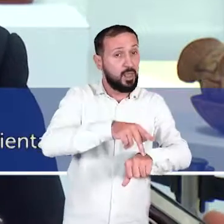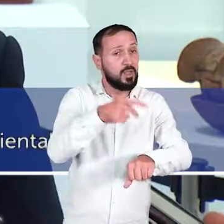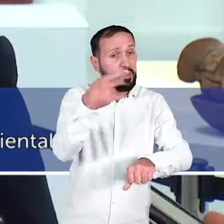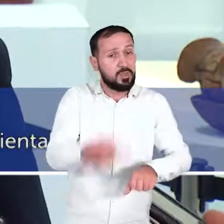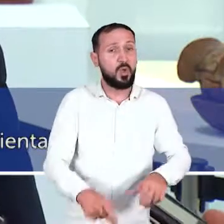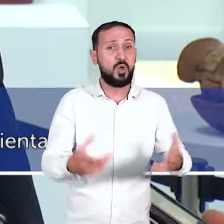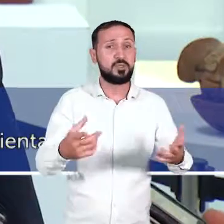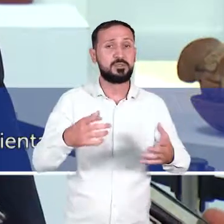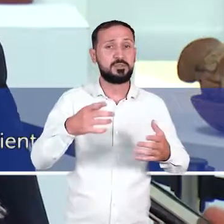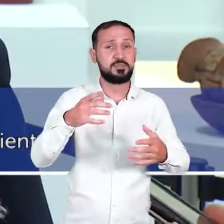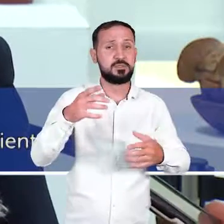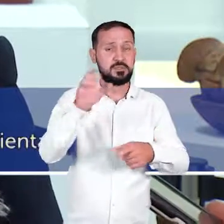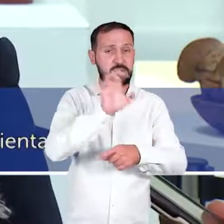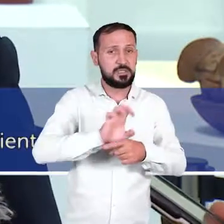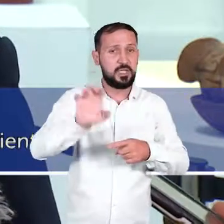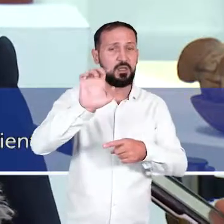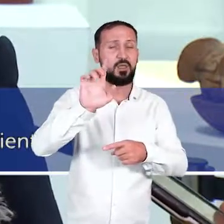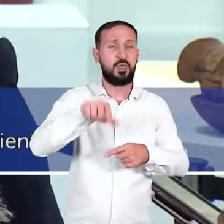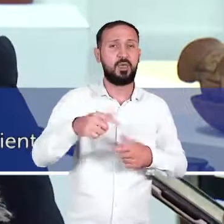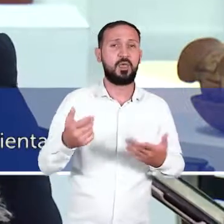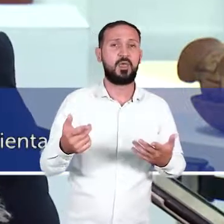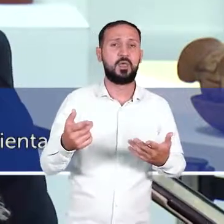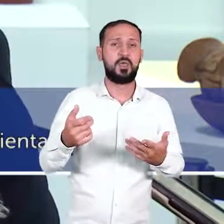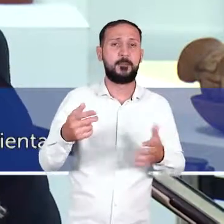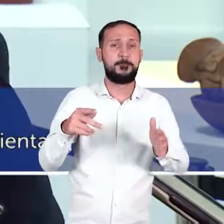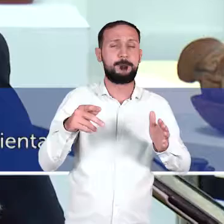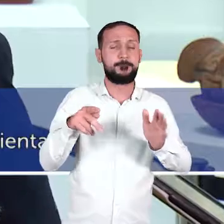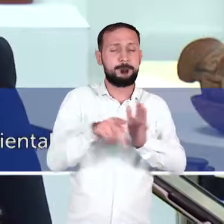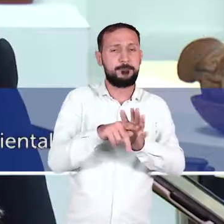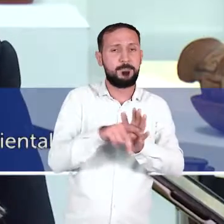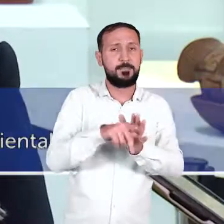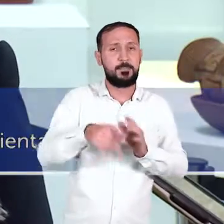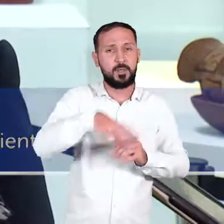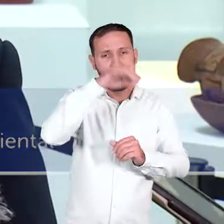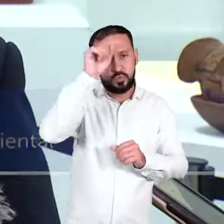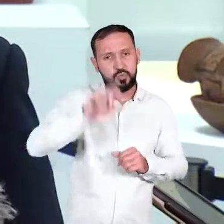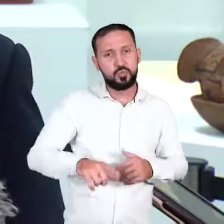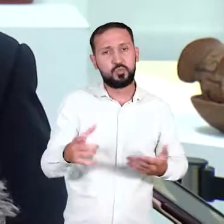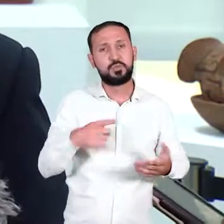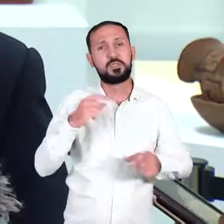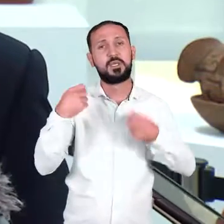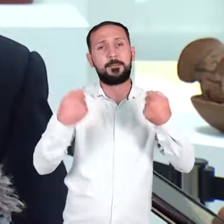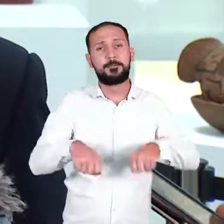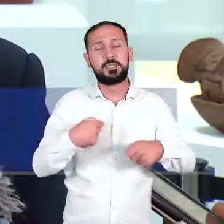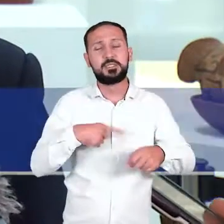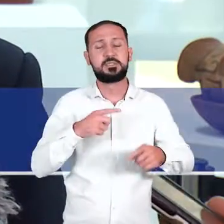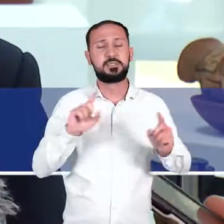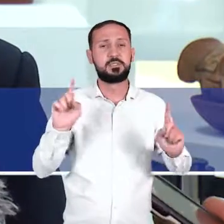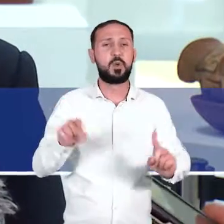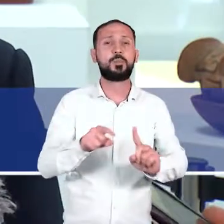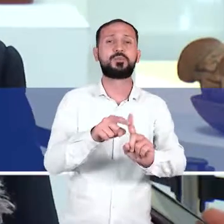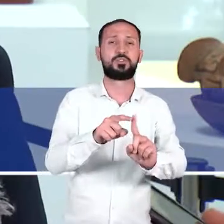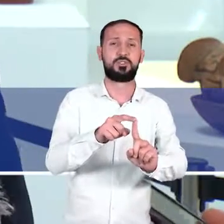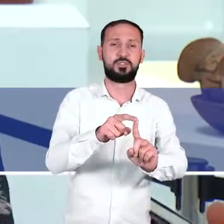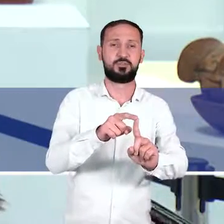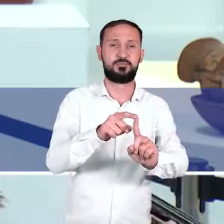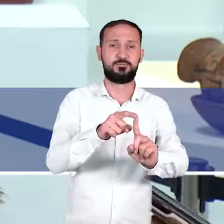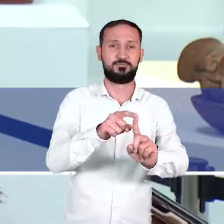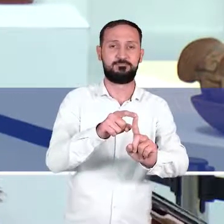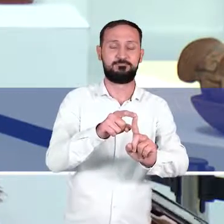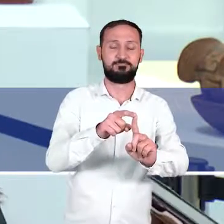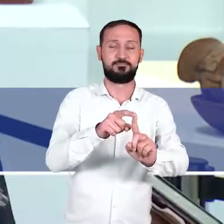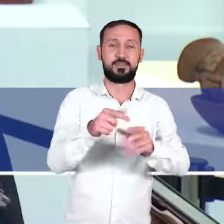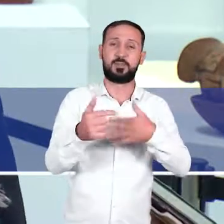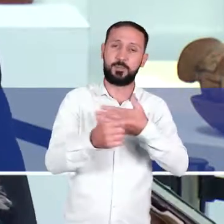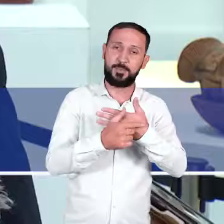parques estaduais, um patrimônio do Estado do Mato Grosso do Sul e que precisa cumprir a sua função. E